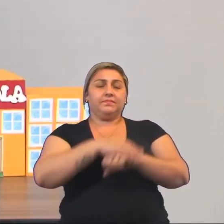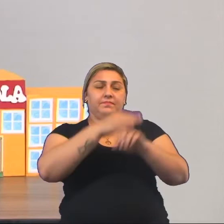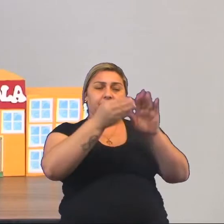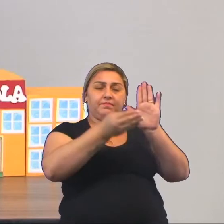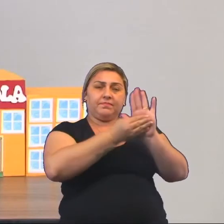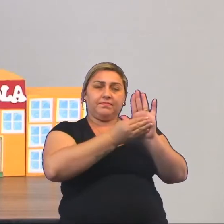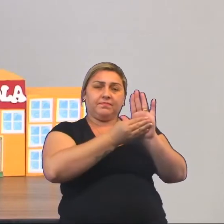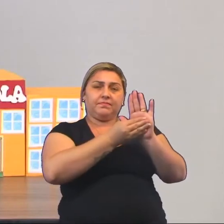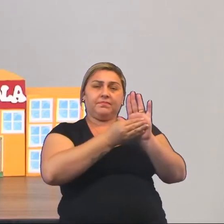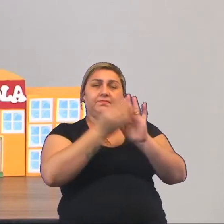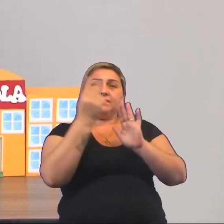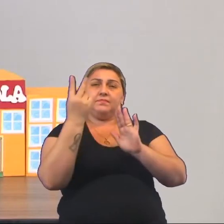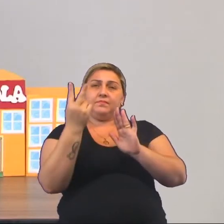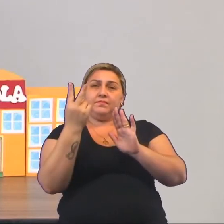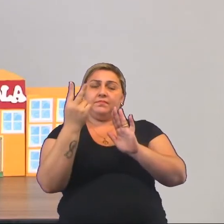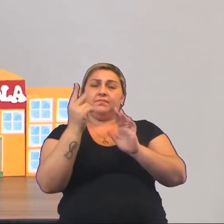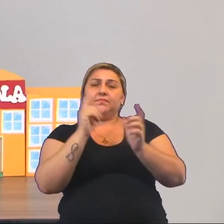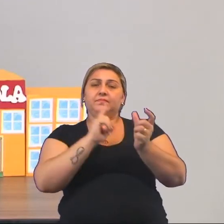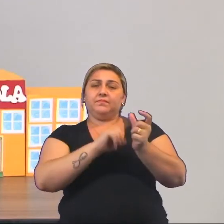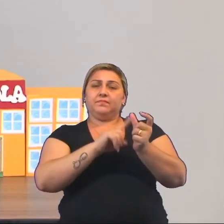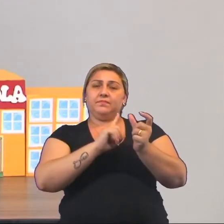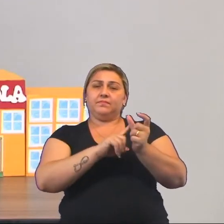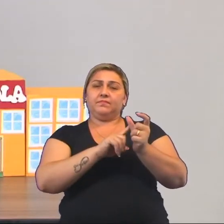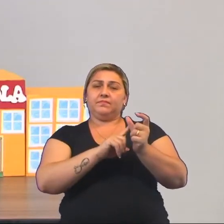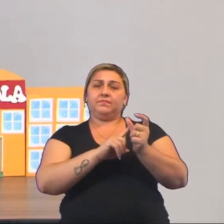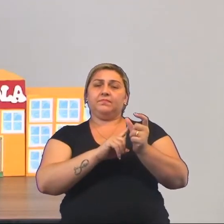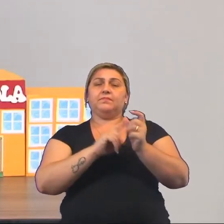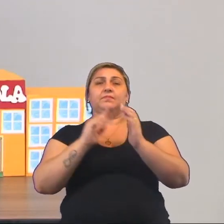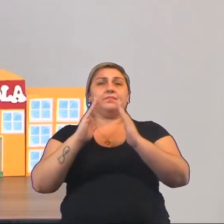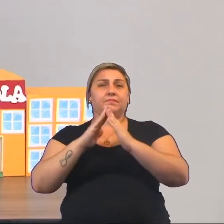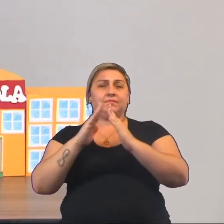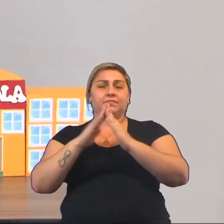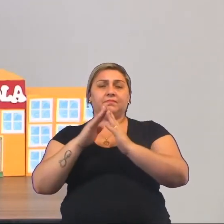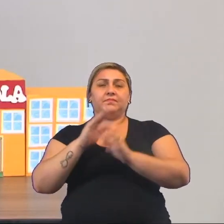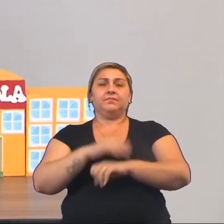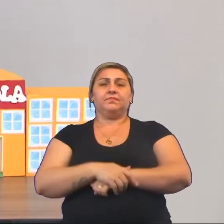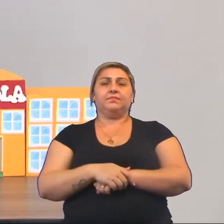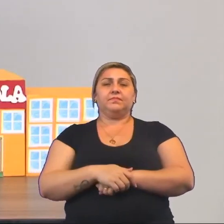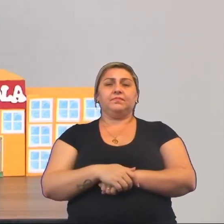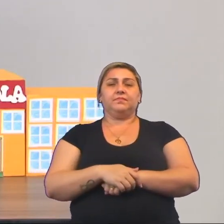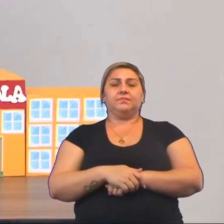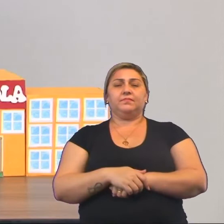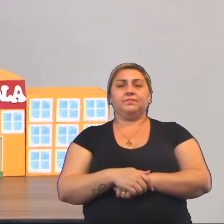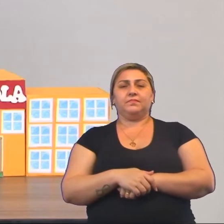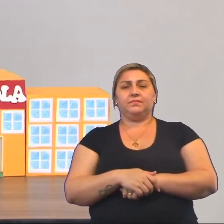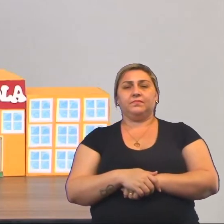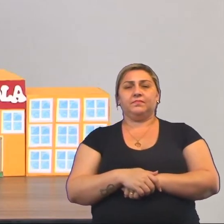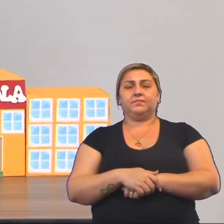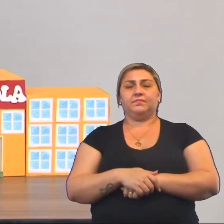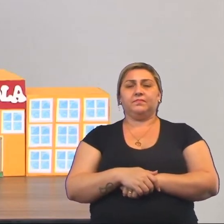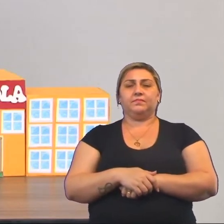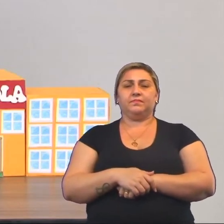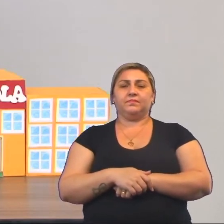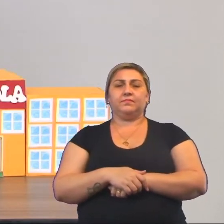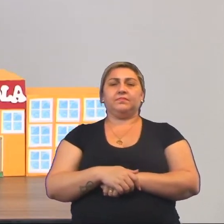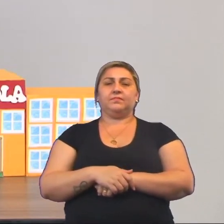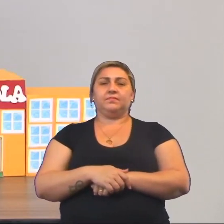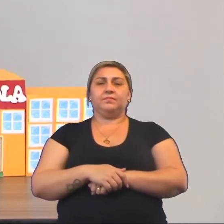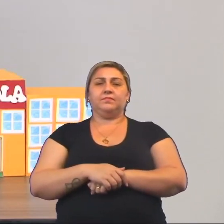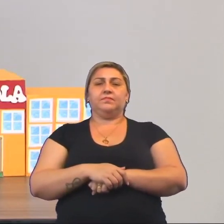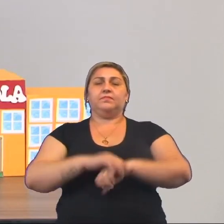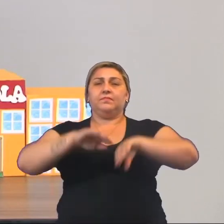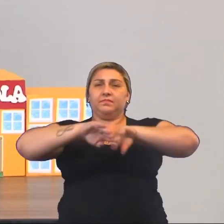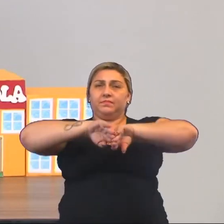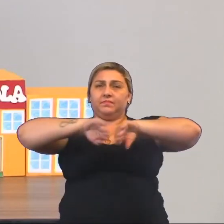com estas duas palavrinhas. Em casa. Vocês estão vendo como aqui tem um espaço entre